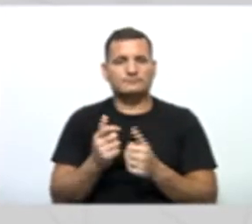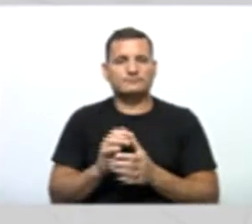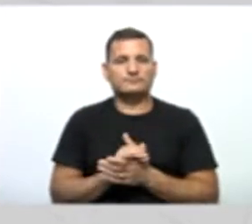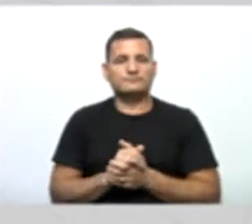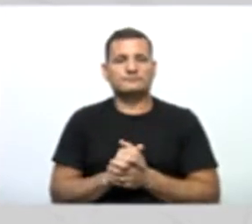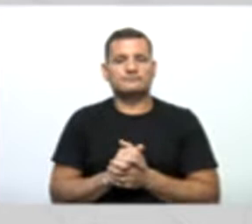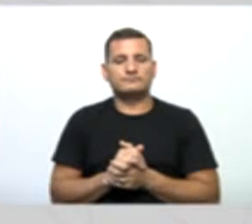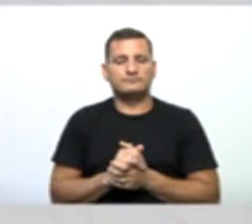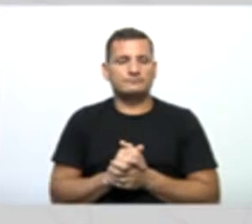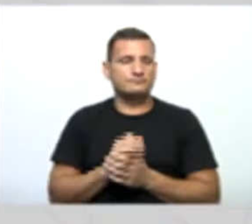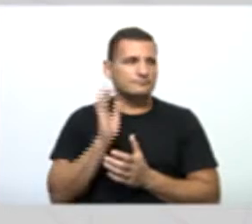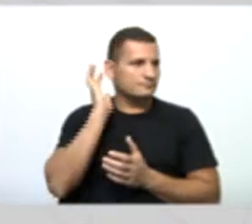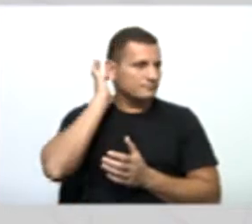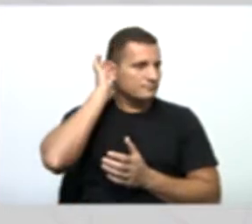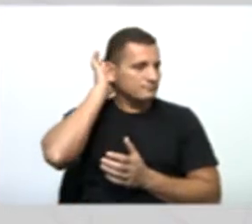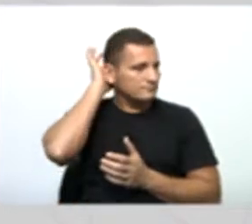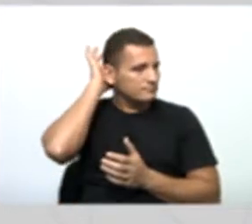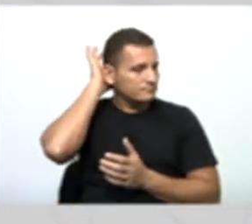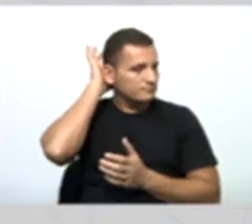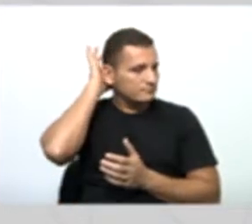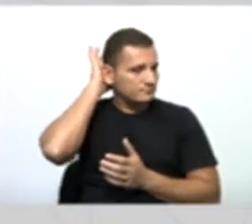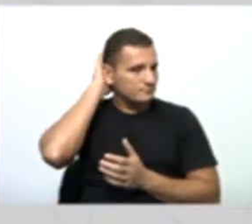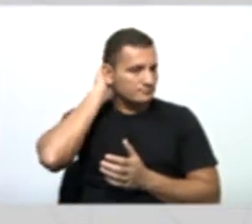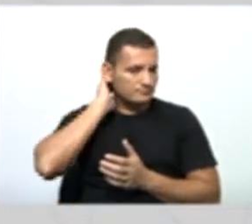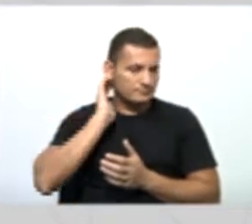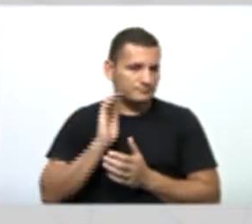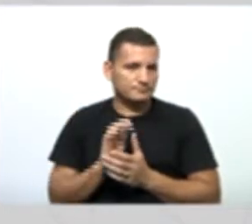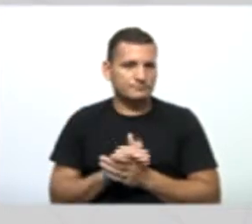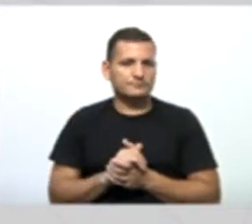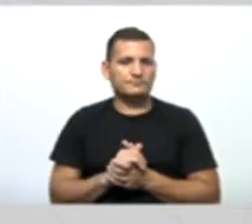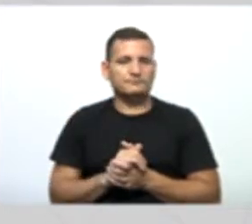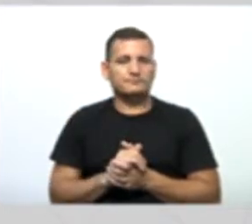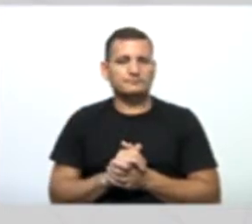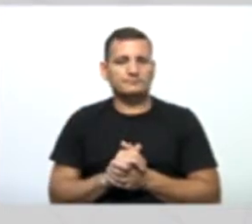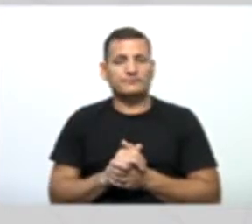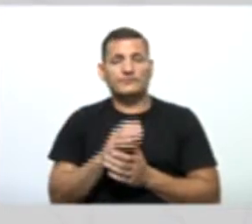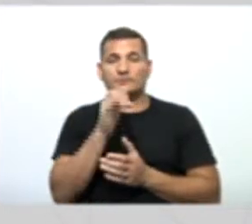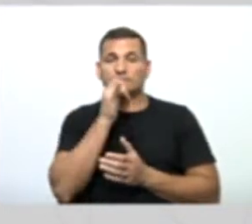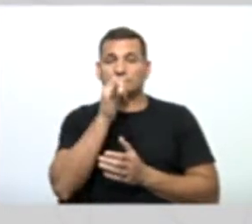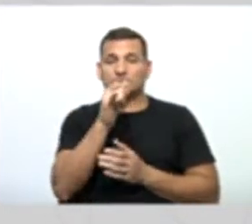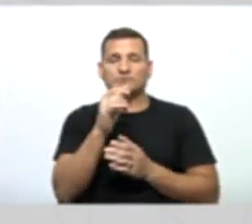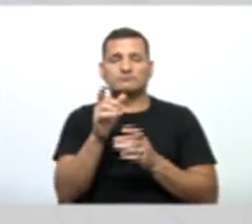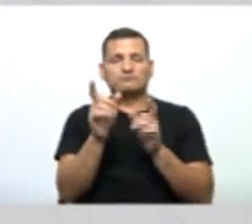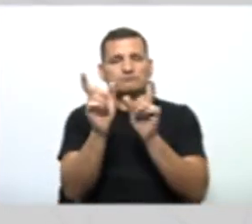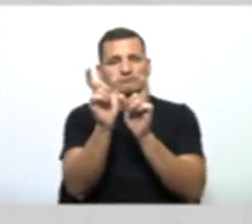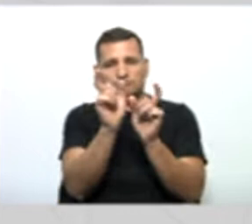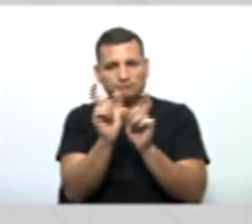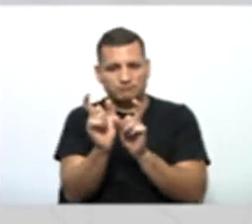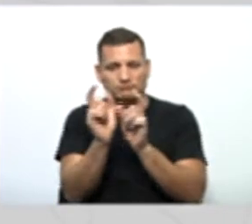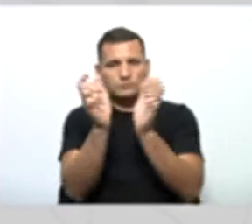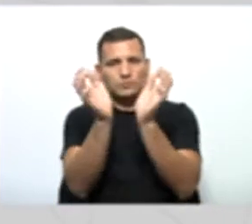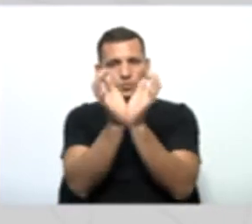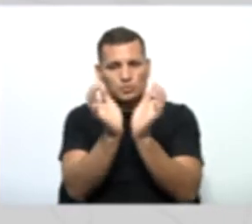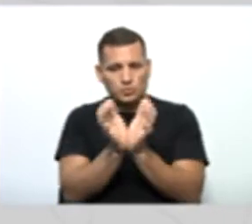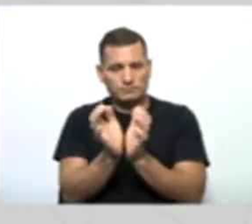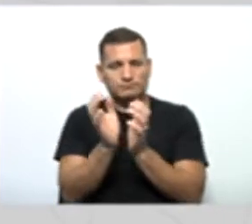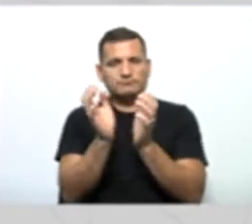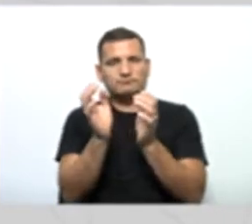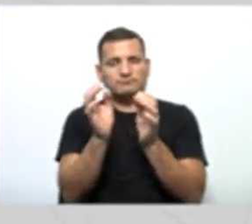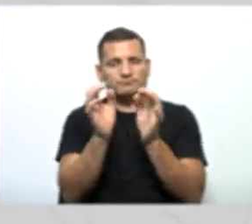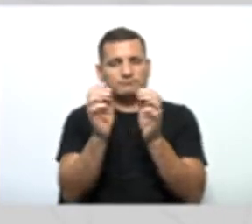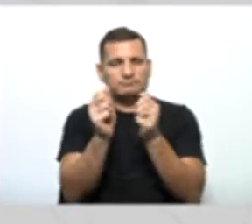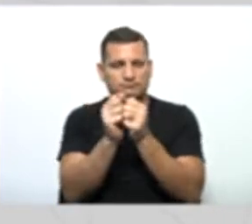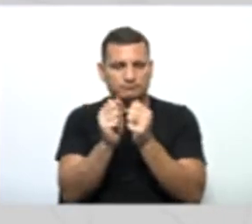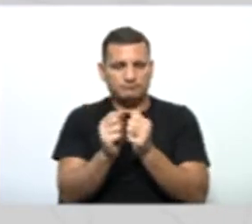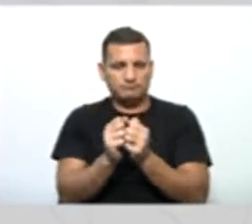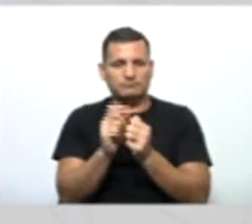Então, assim, várias coisas acontecem quando elementos similares são agrupados em uma unidade. Observem, a